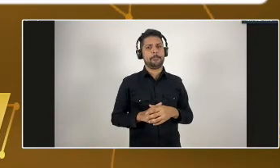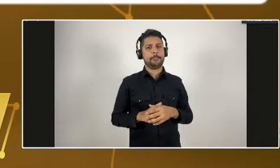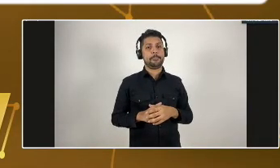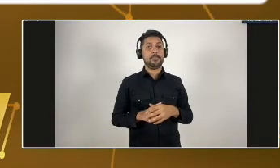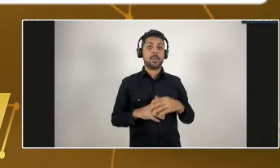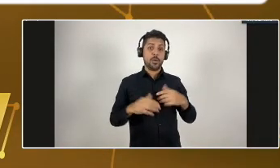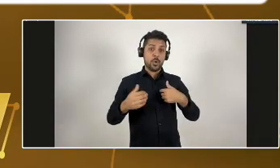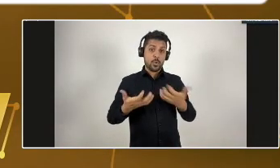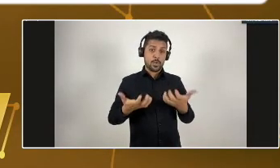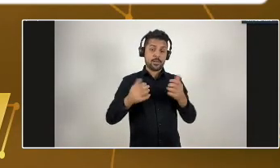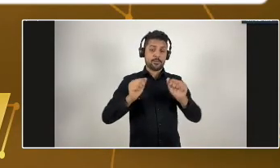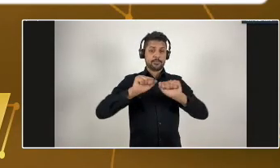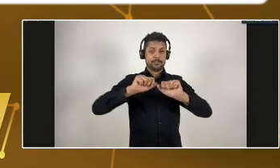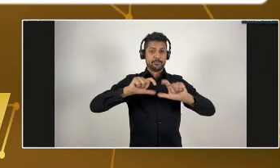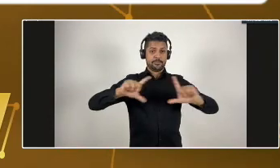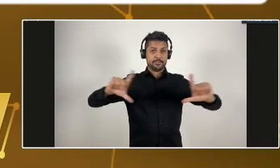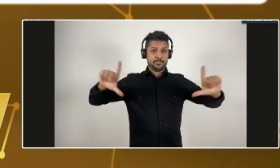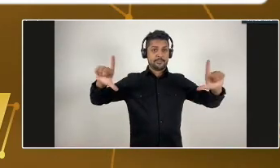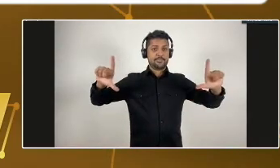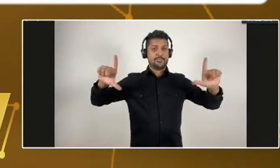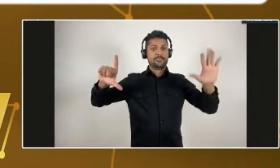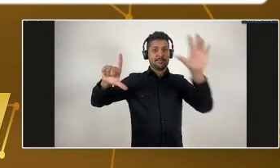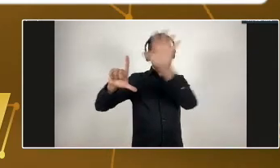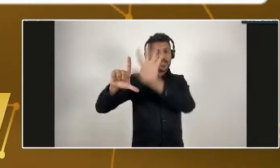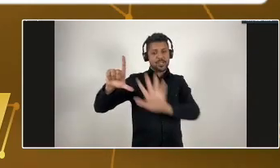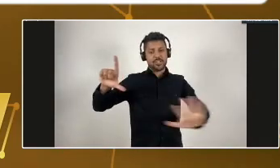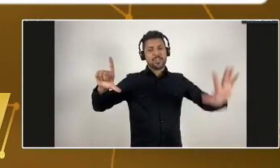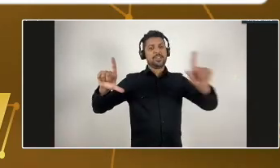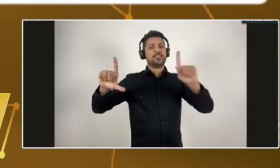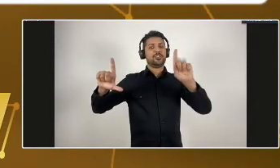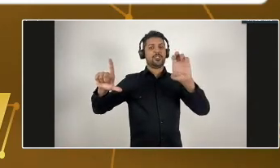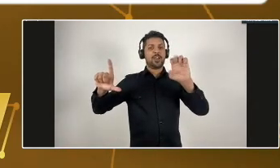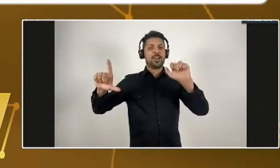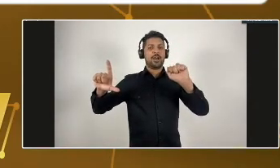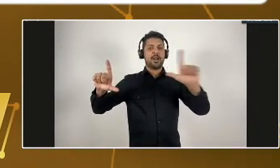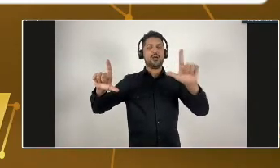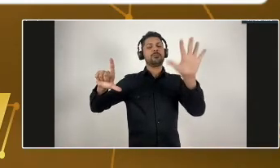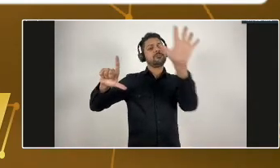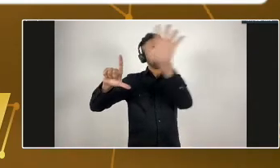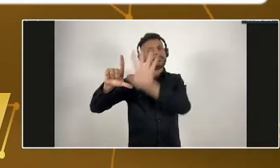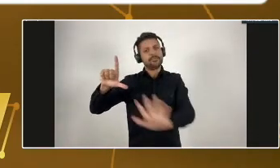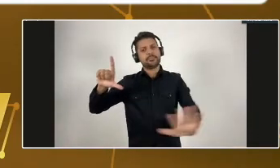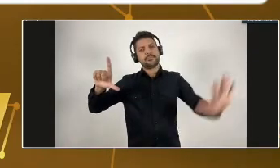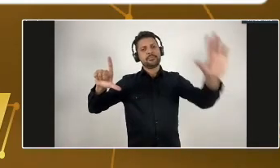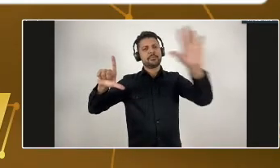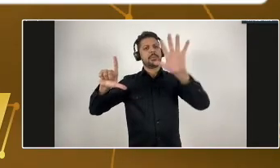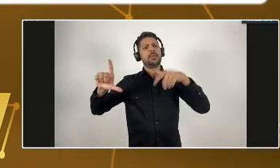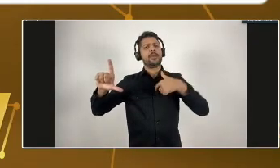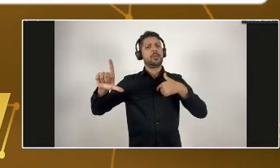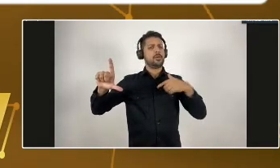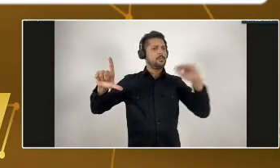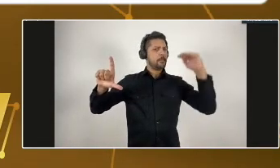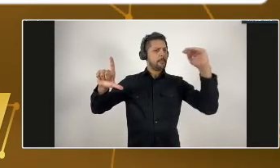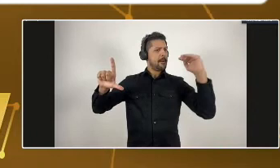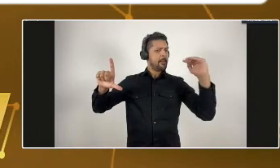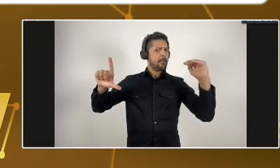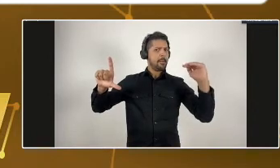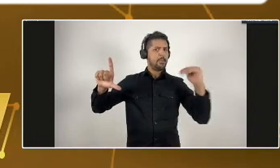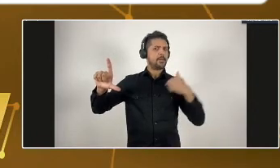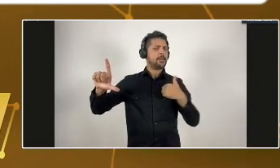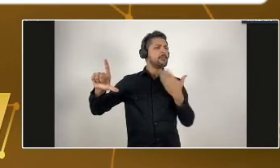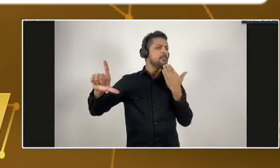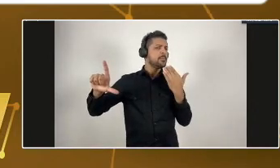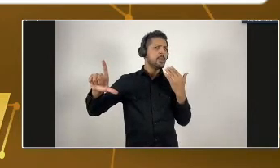geral, eu simplesmente peço para ele aparecer a lista de camadas ou